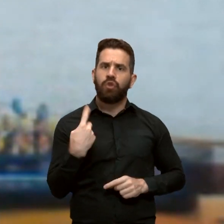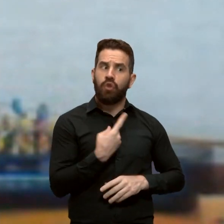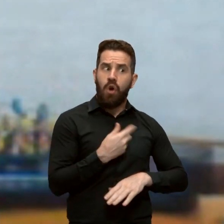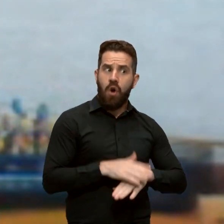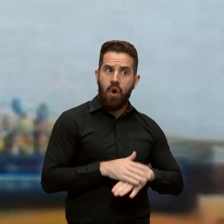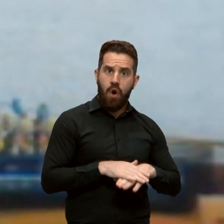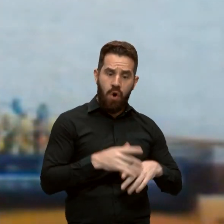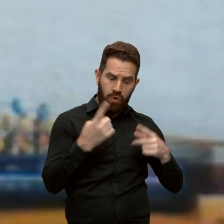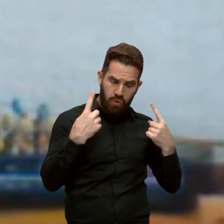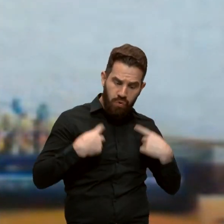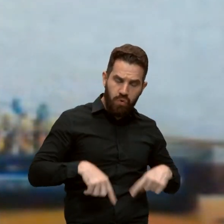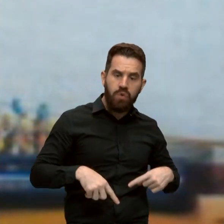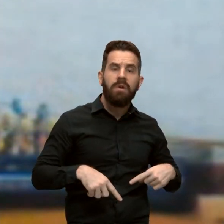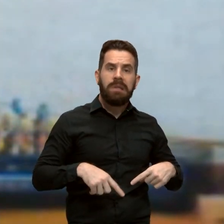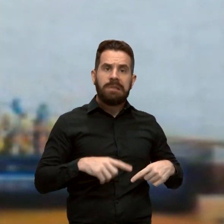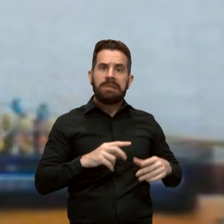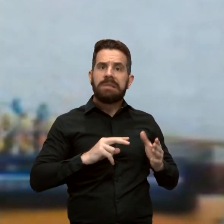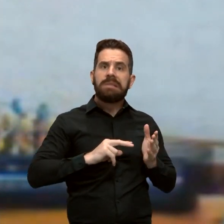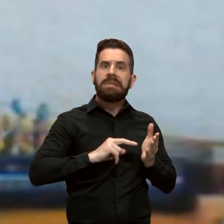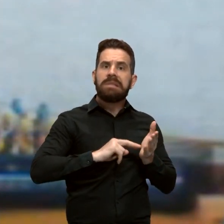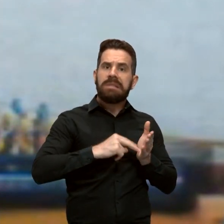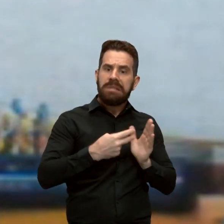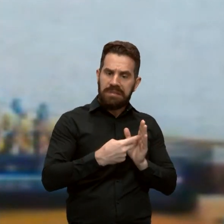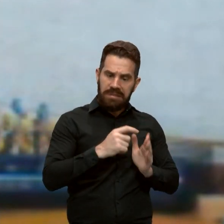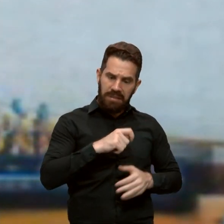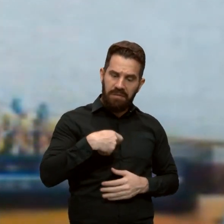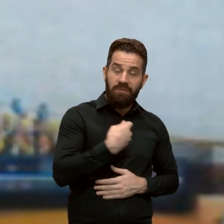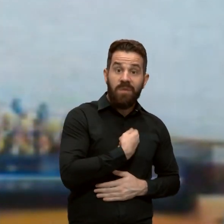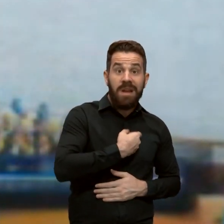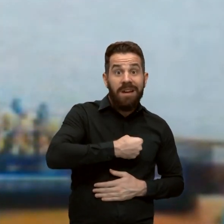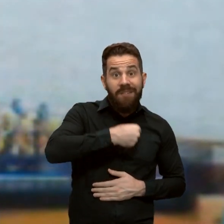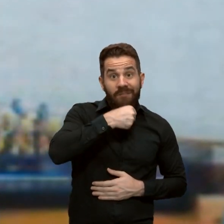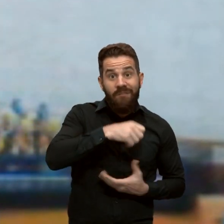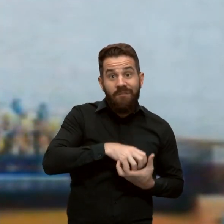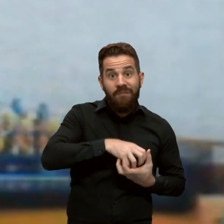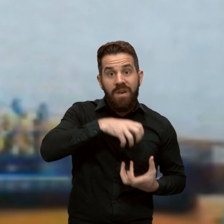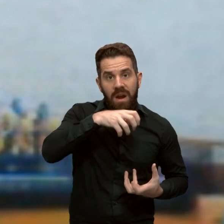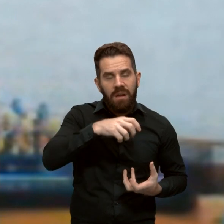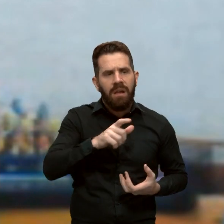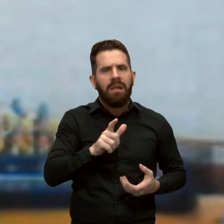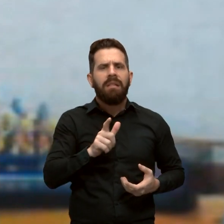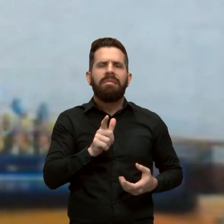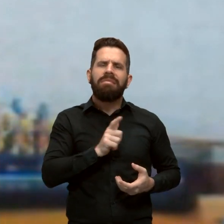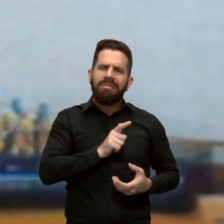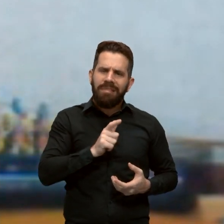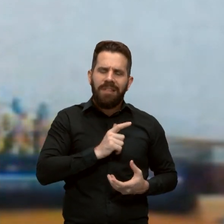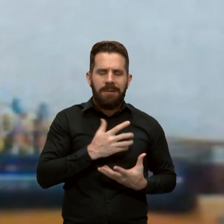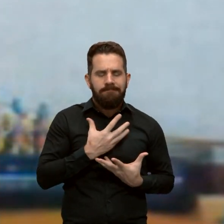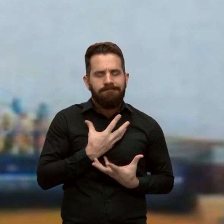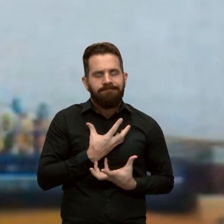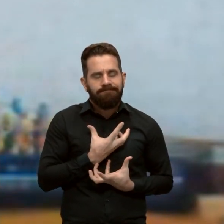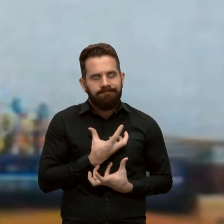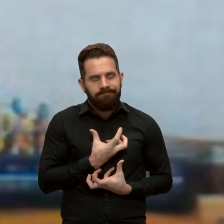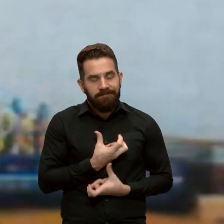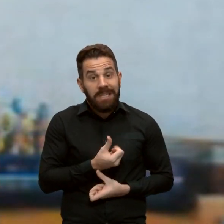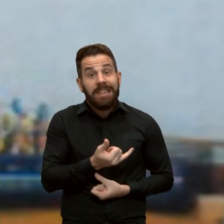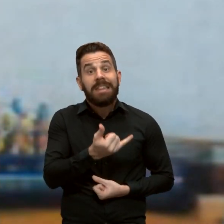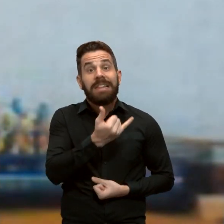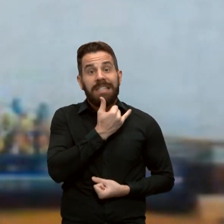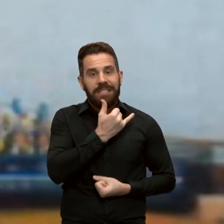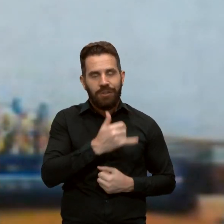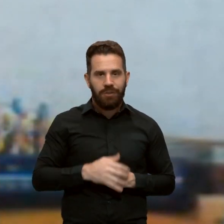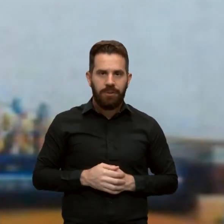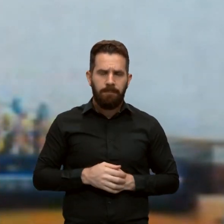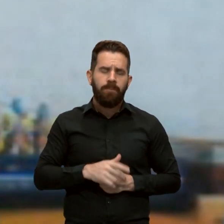organismo já está dando sinais ou já está envelhecido, há uma certa tristeza, não é? Eu li